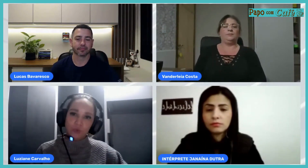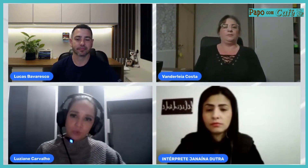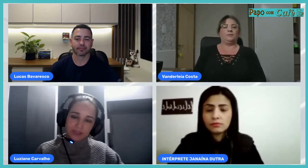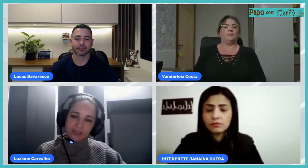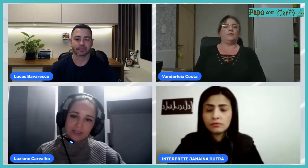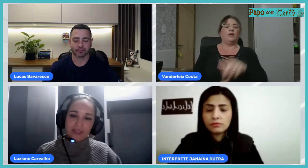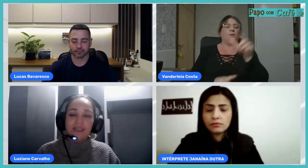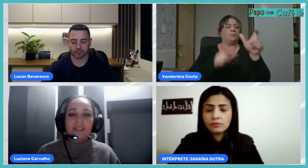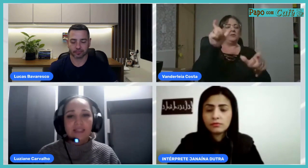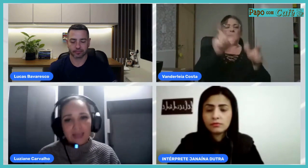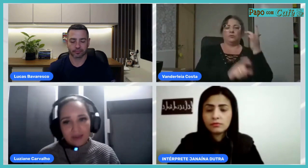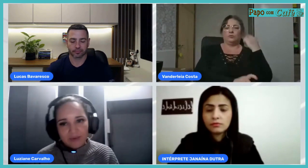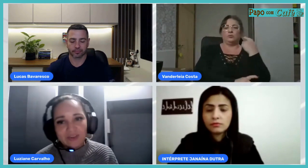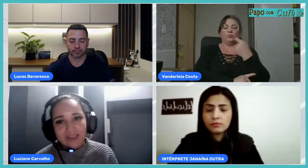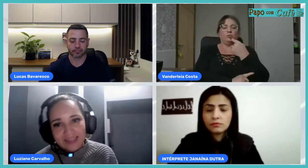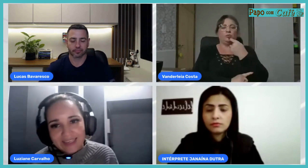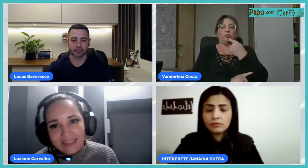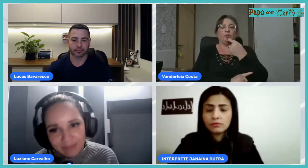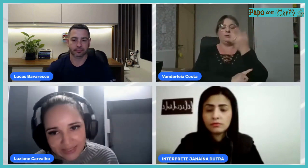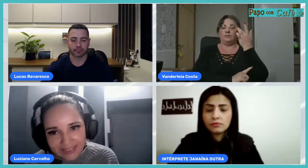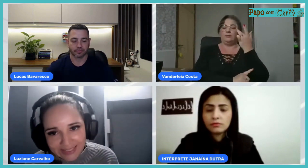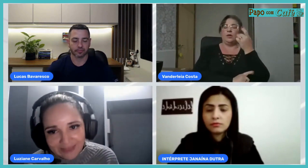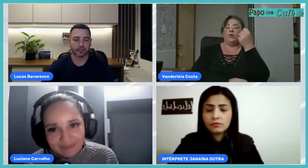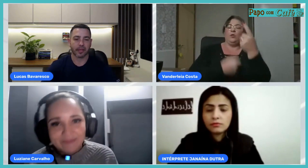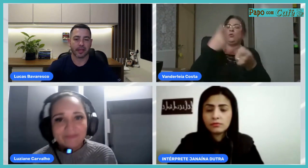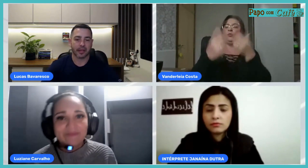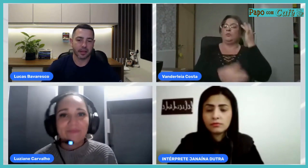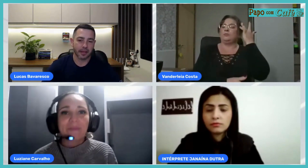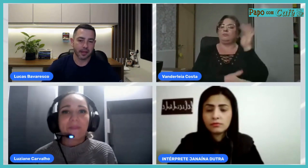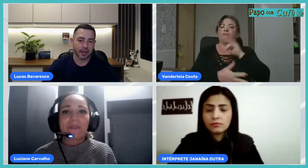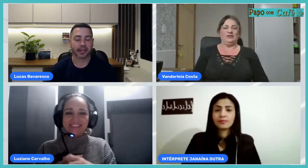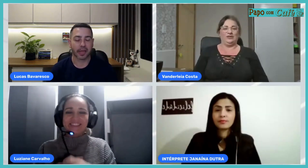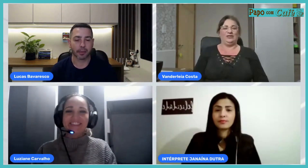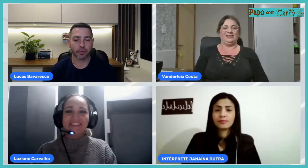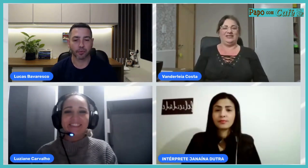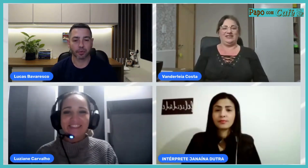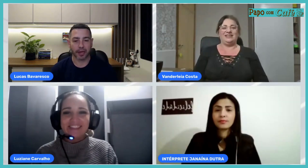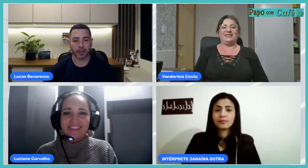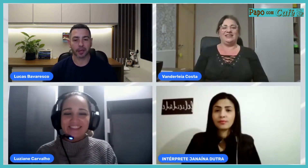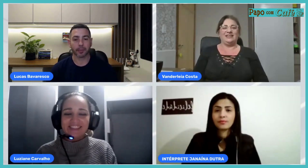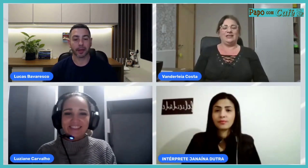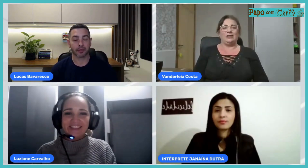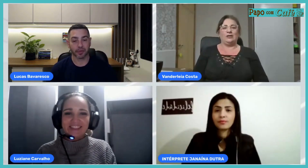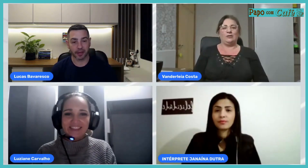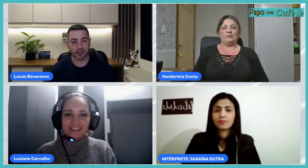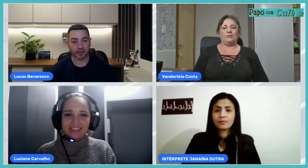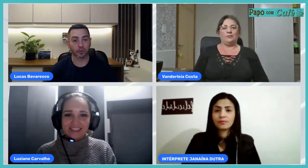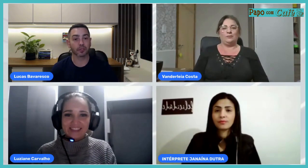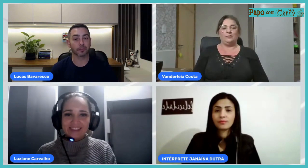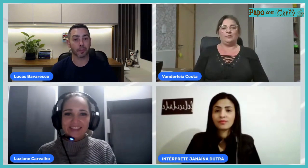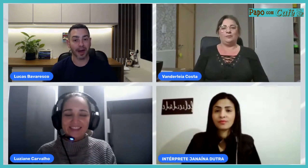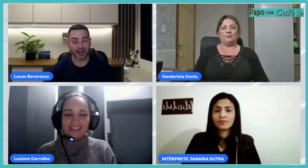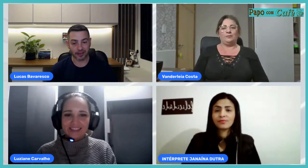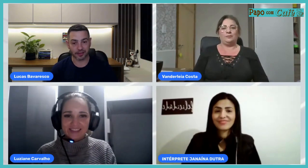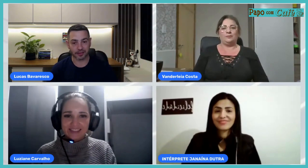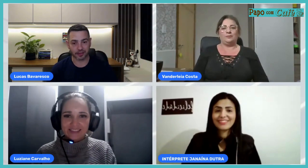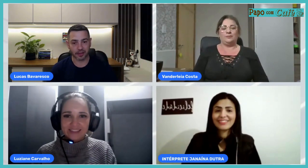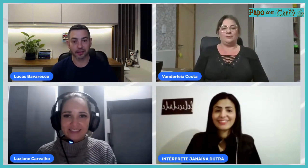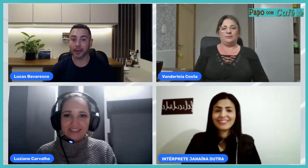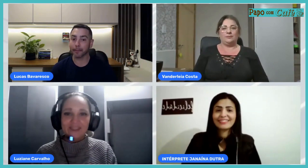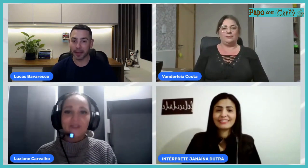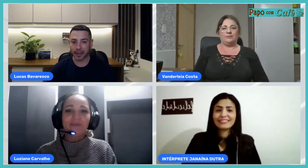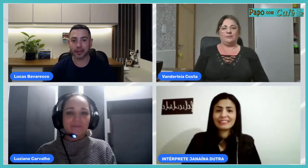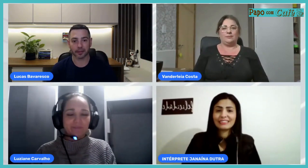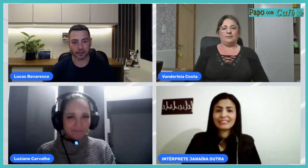pessoas surdas sabem falar Libras. E tem uma dificuldade também, às vezes, dos